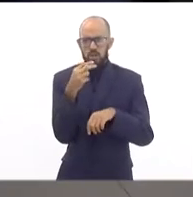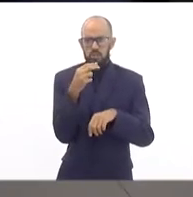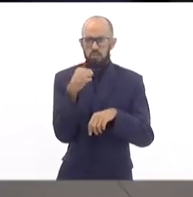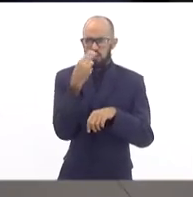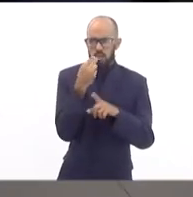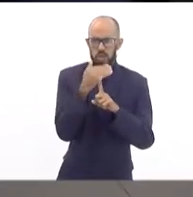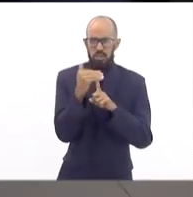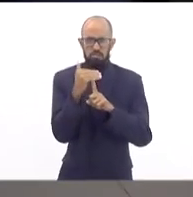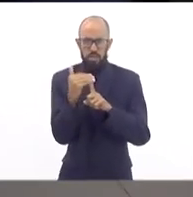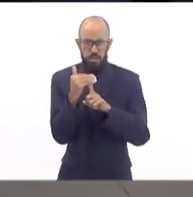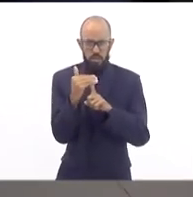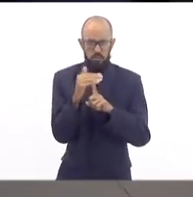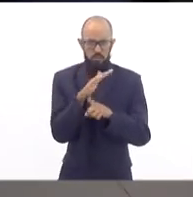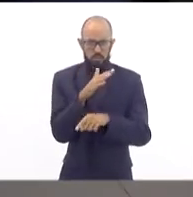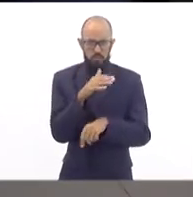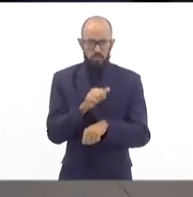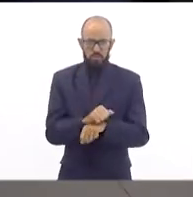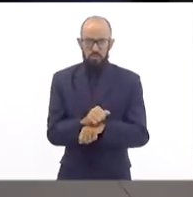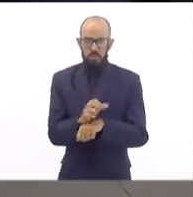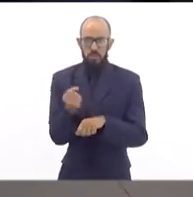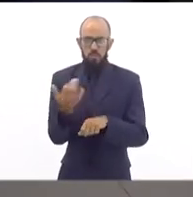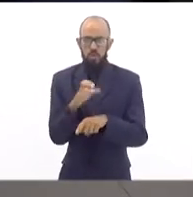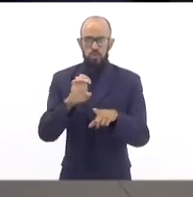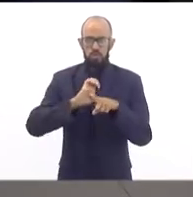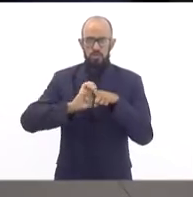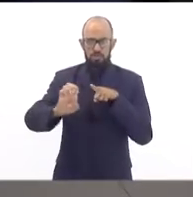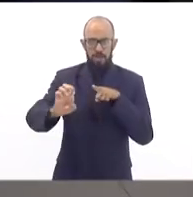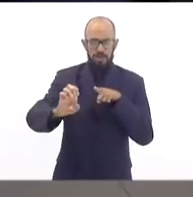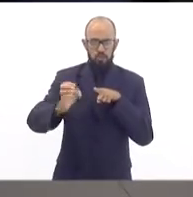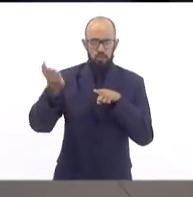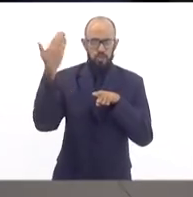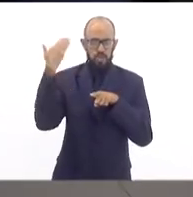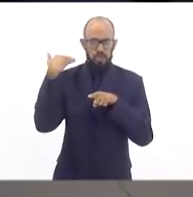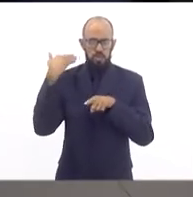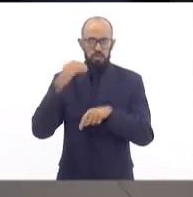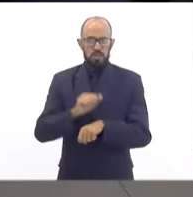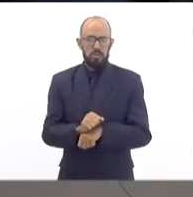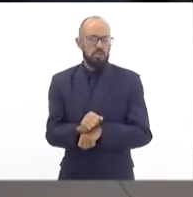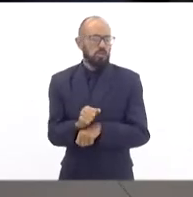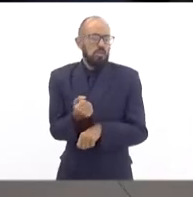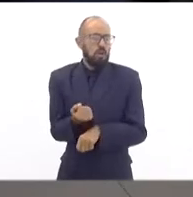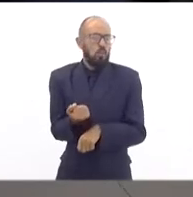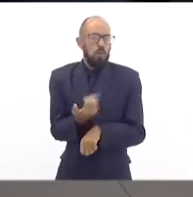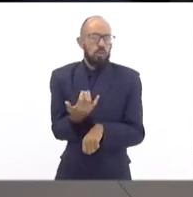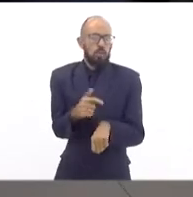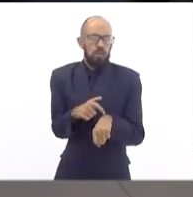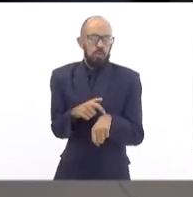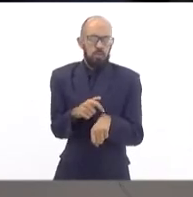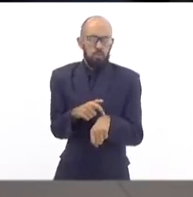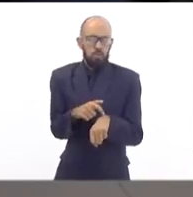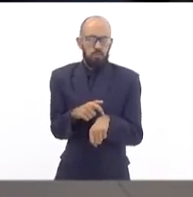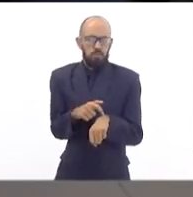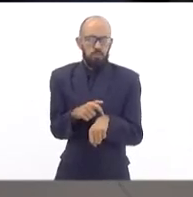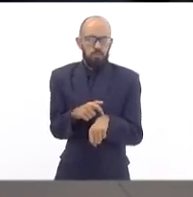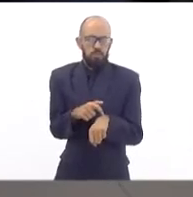E quando você tinha o expresso lá atrás, quanto tempo você demorava? De Tancredo ou Santa Cruz,